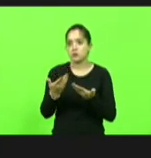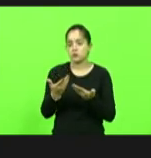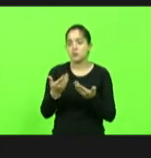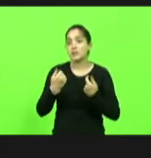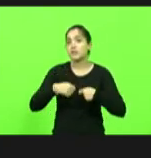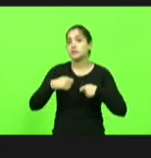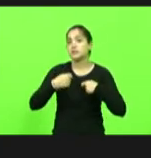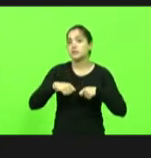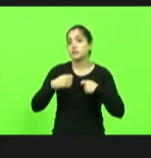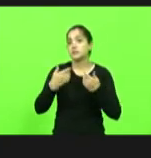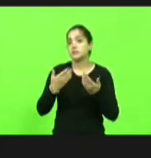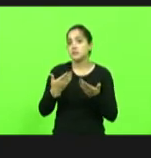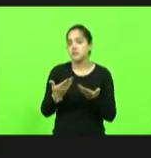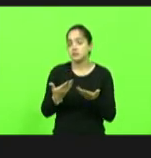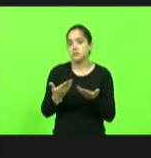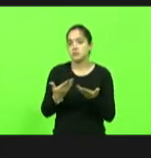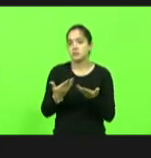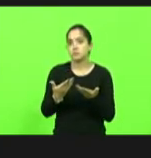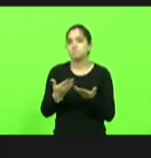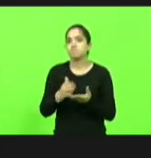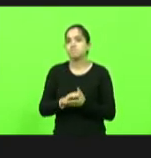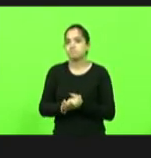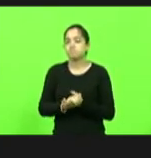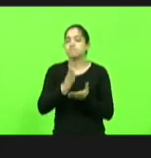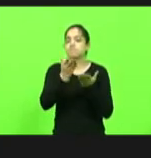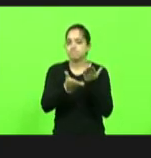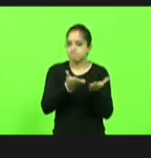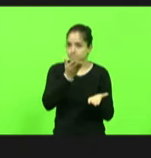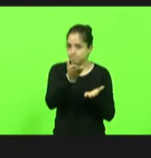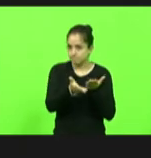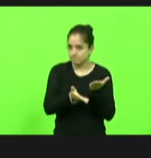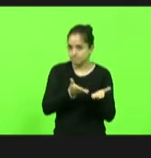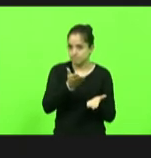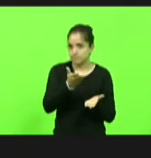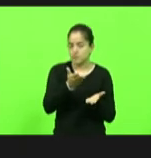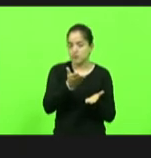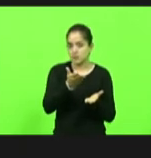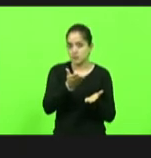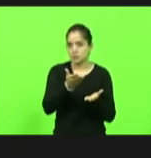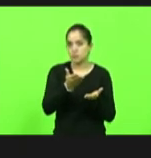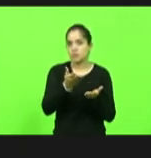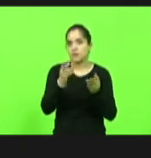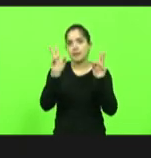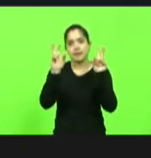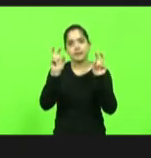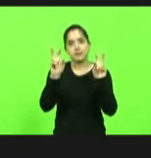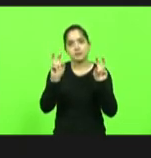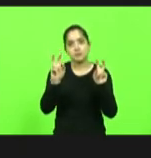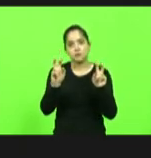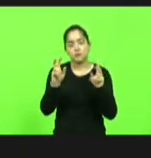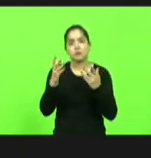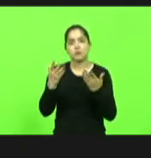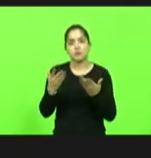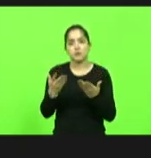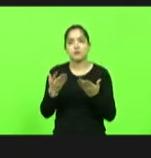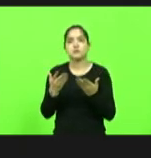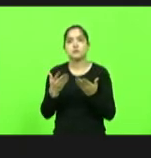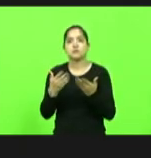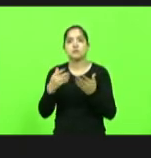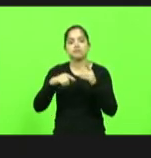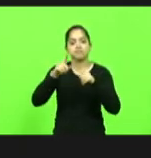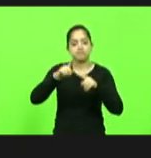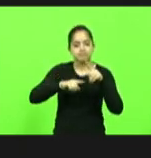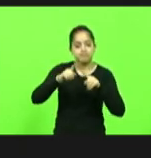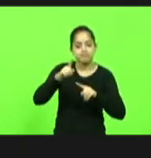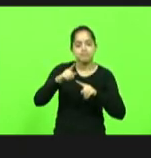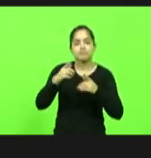precisam de ser atendidos. As questões em relação aos equipamentos,